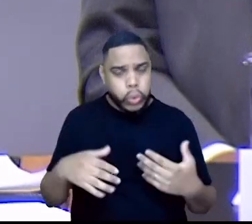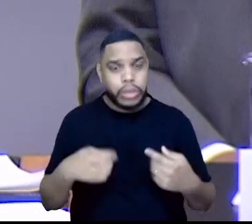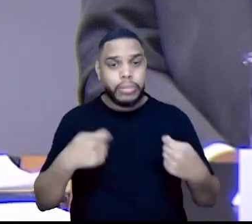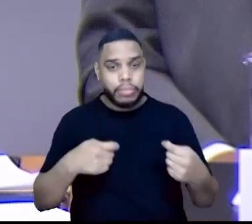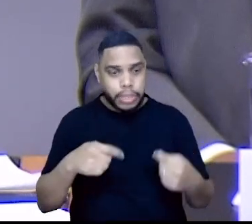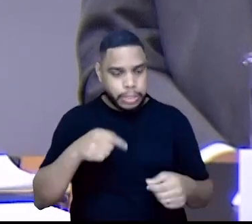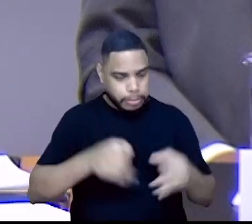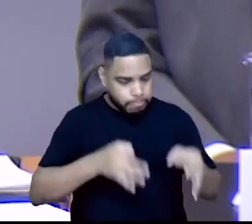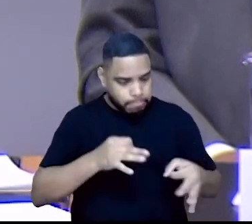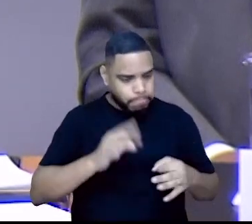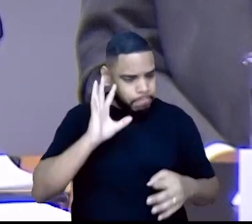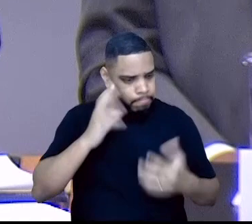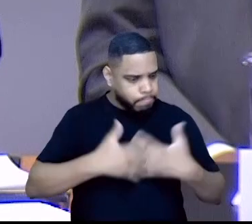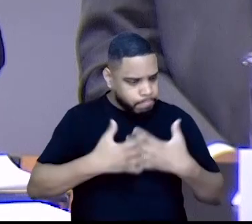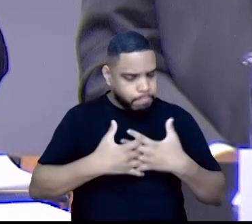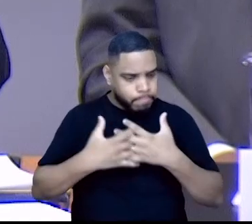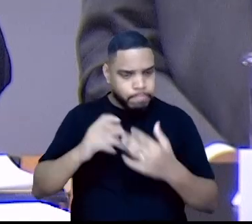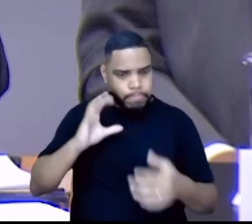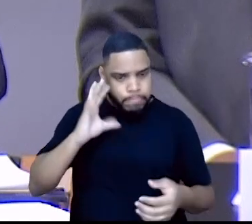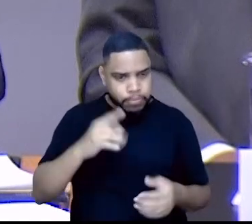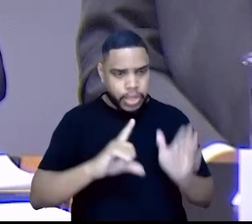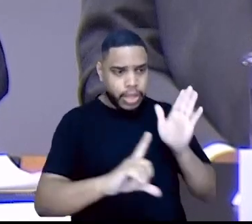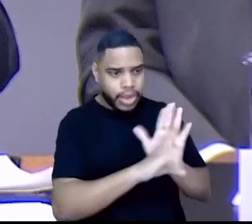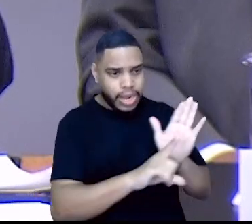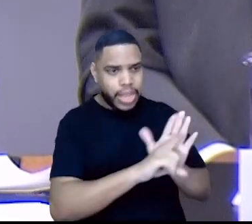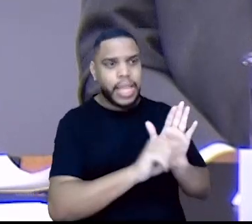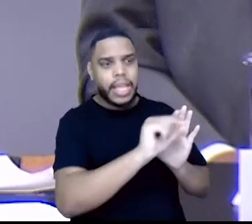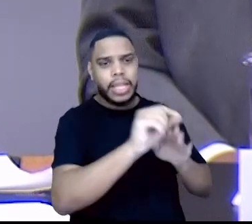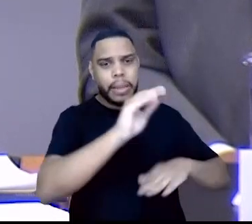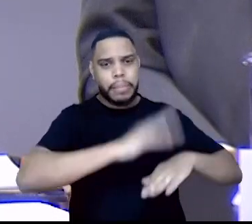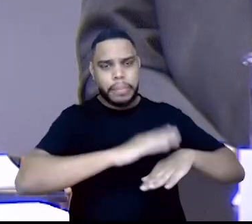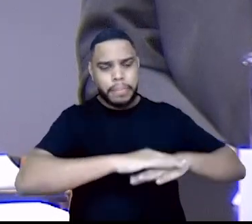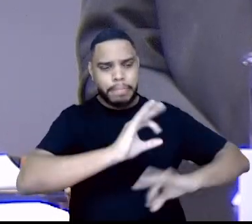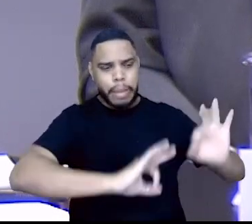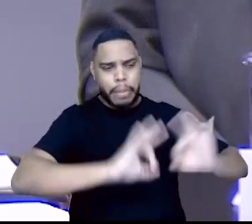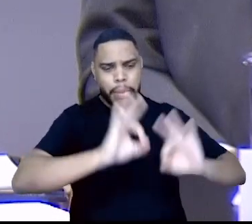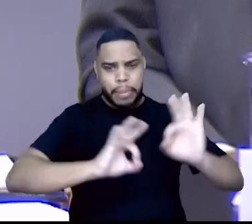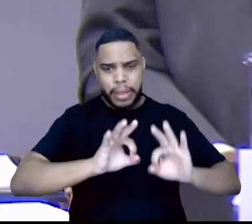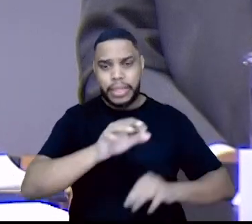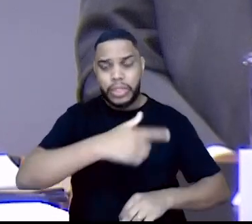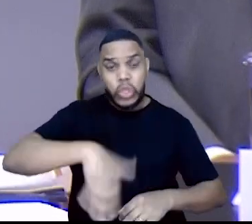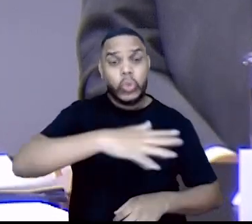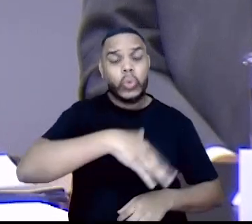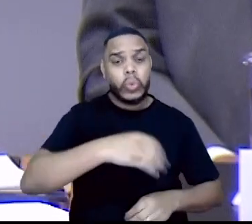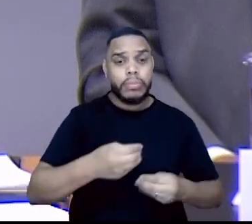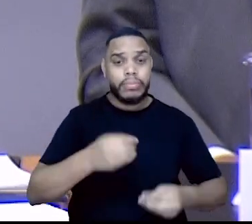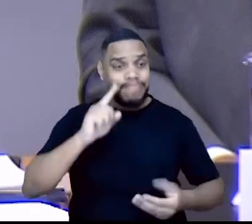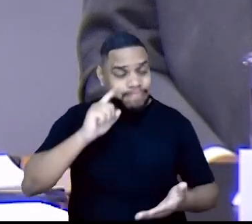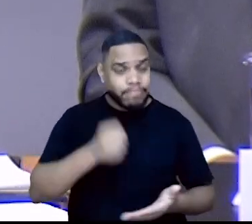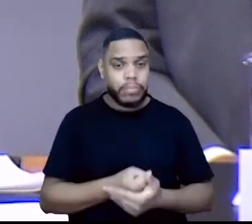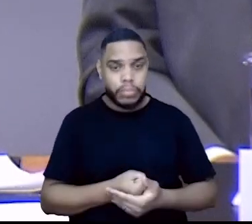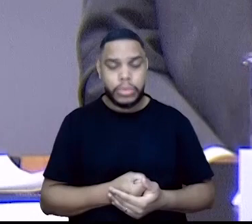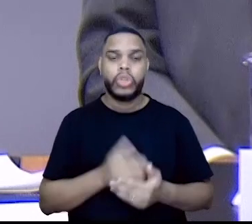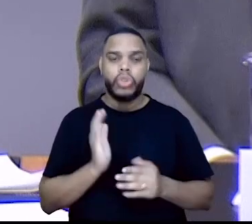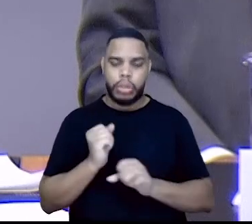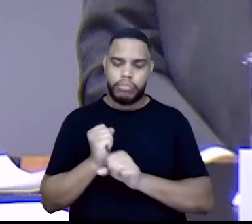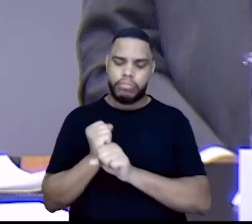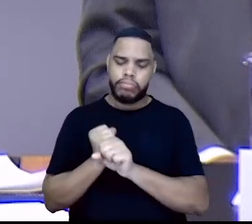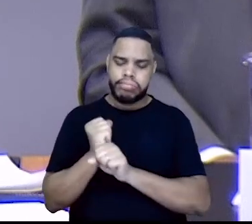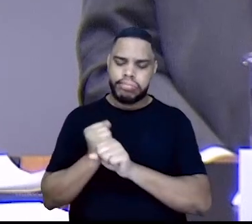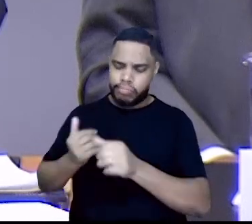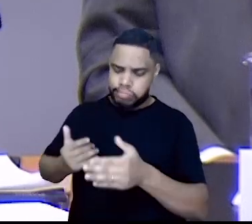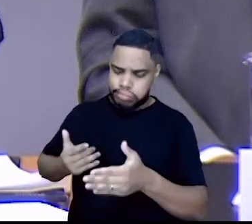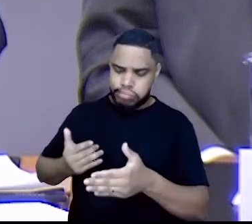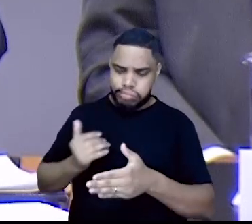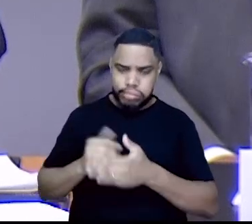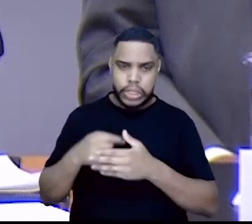reação dos legisladores em geral, da Justiça em geral. E nós, ao longo do tempo,